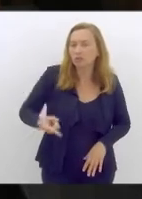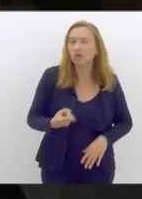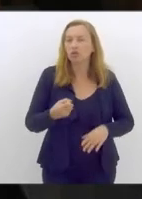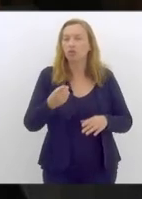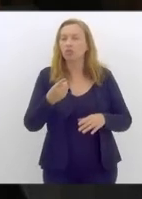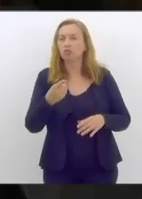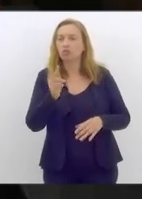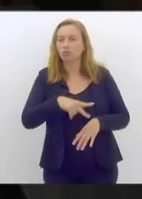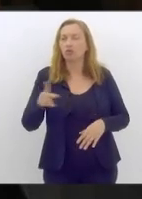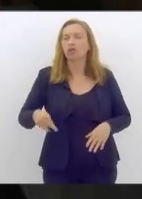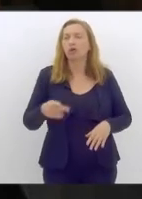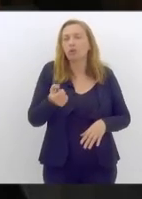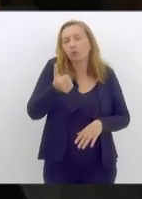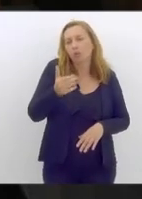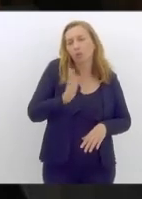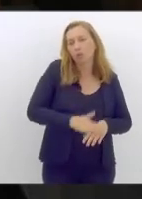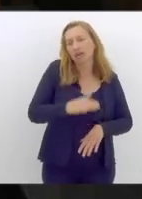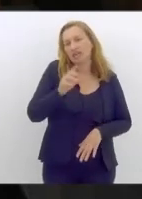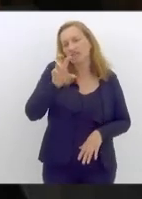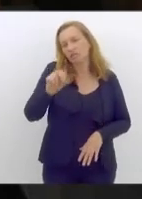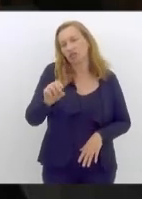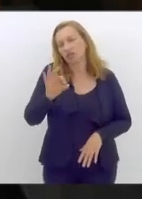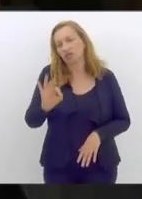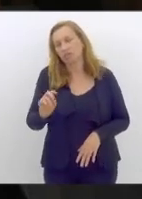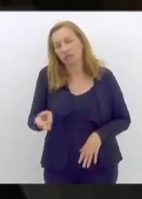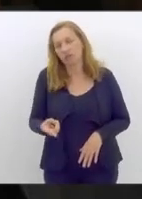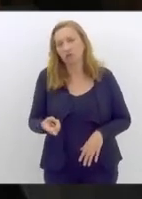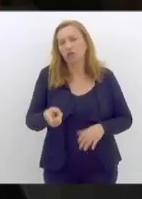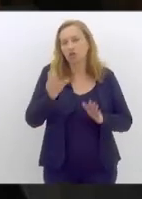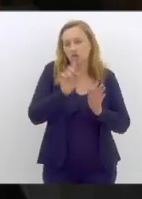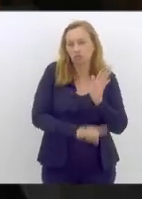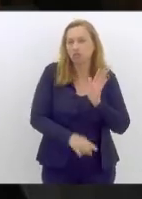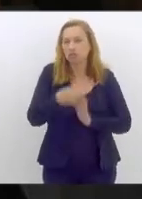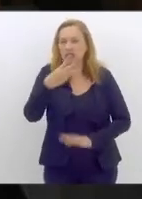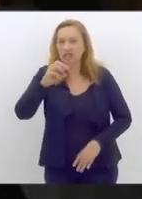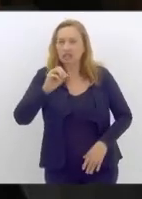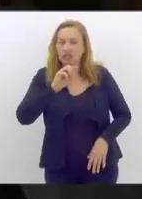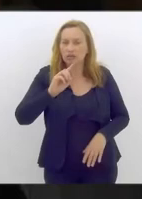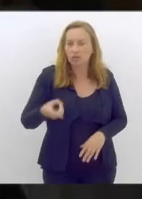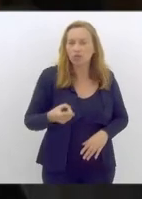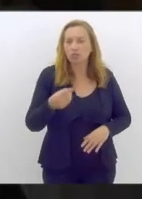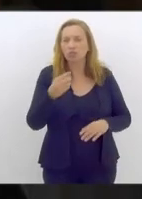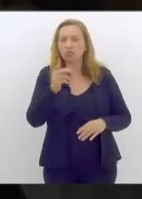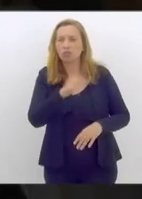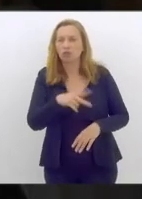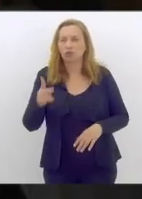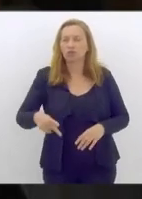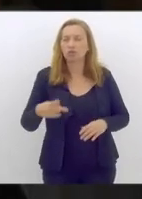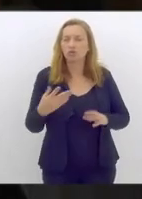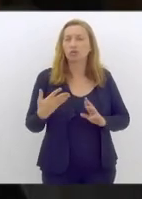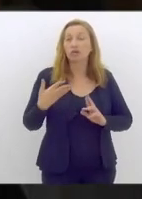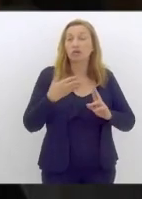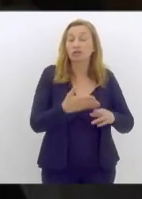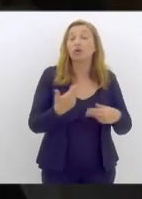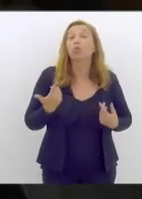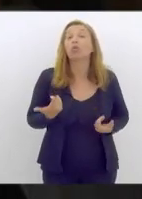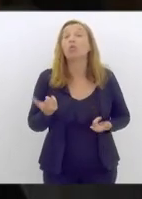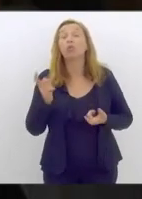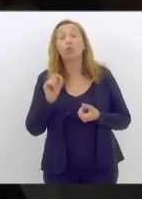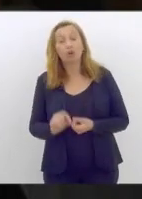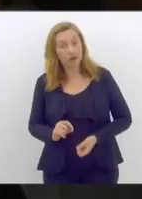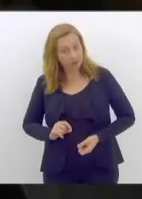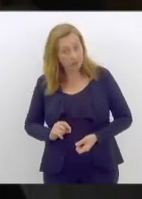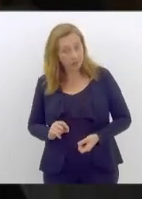pouco mais de 50 mil uma redução de 30 mil professores que se reflete mesmo